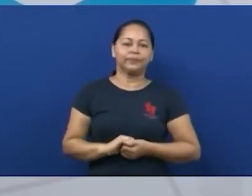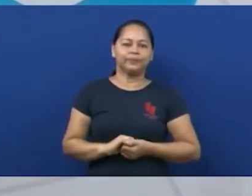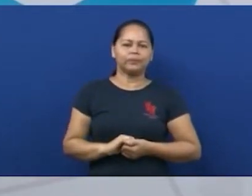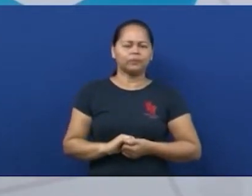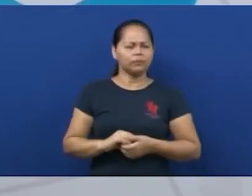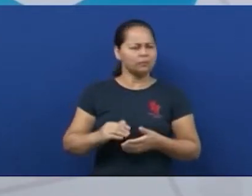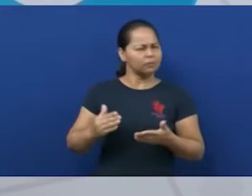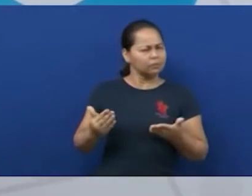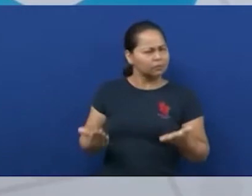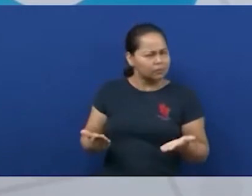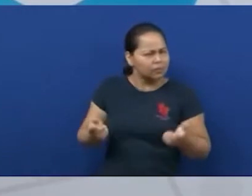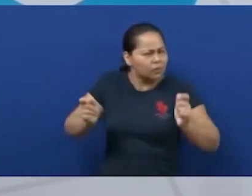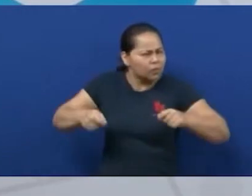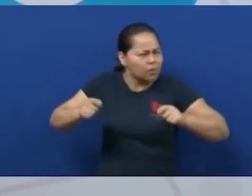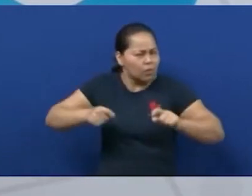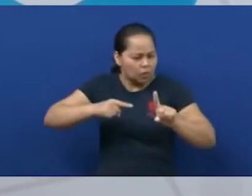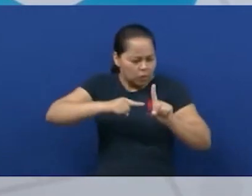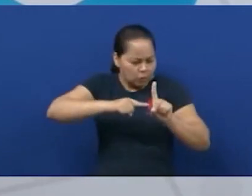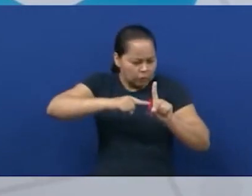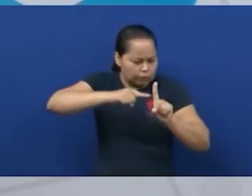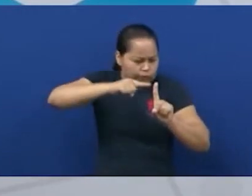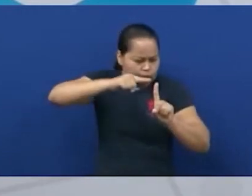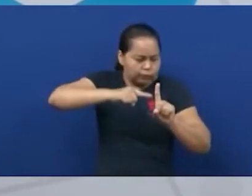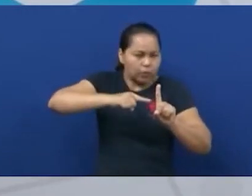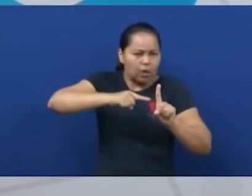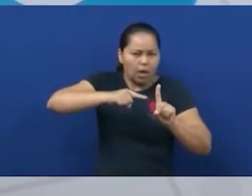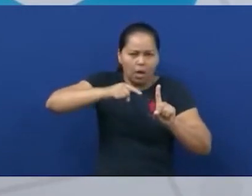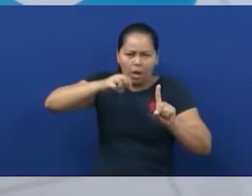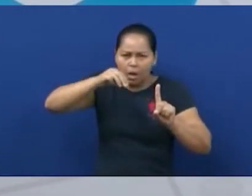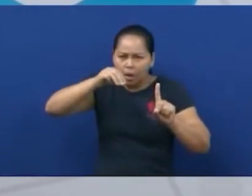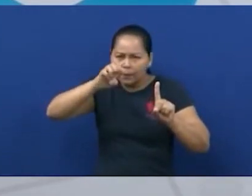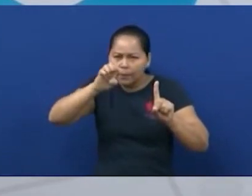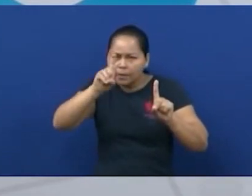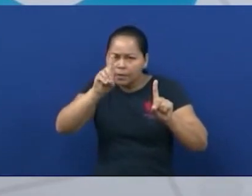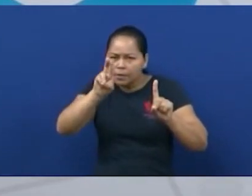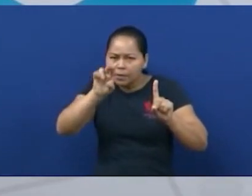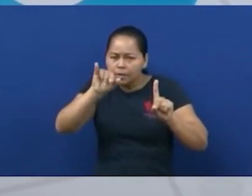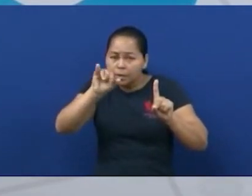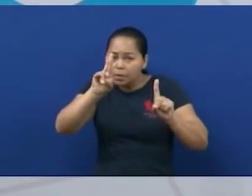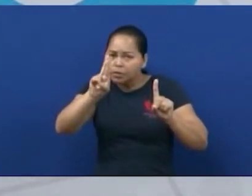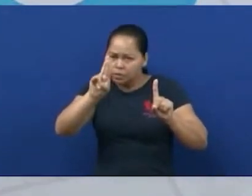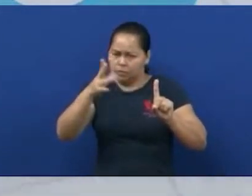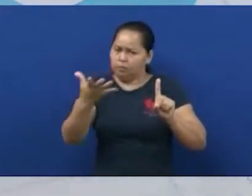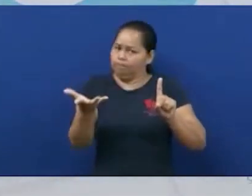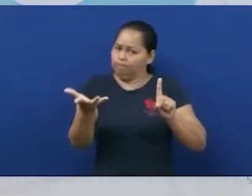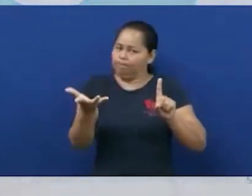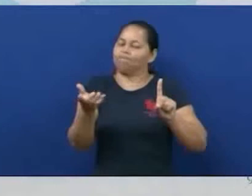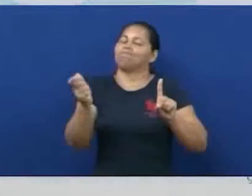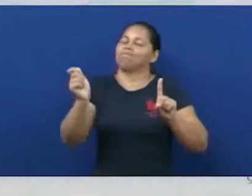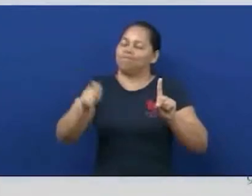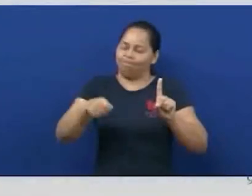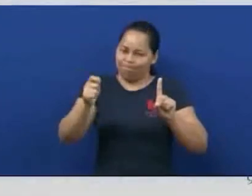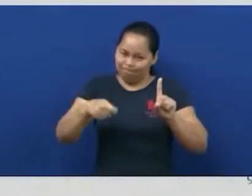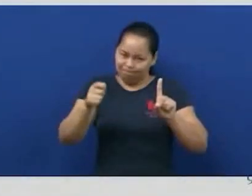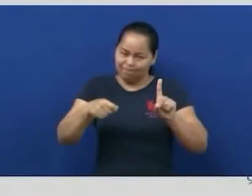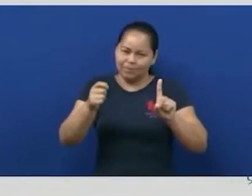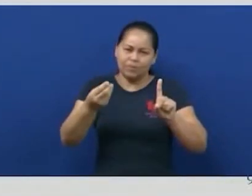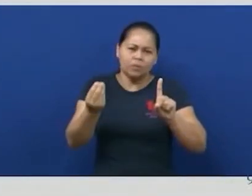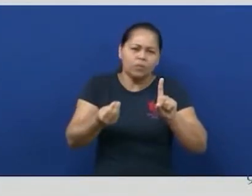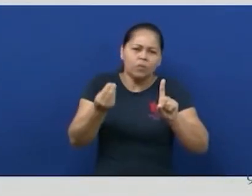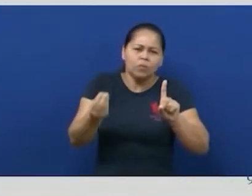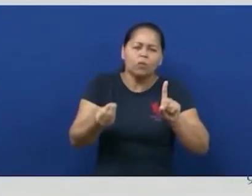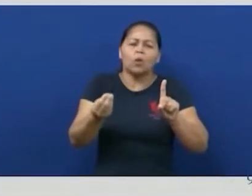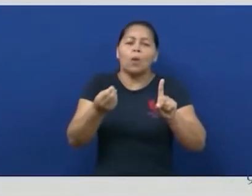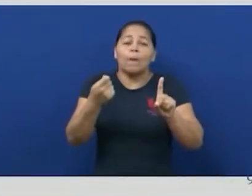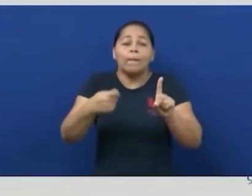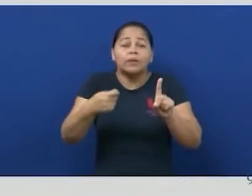Será que eu posso medir o calor? Posso. O calor, ele é medido através de